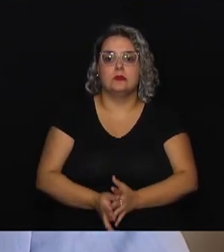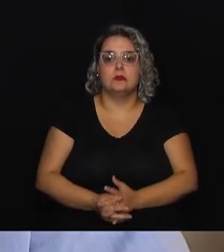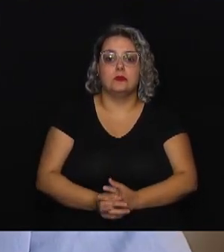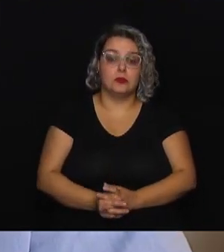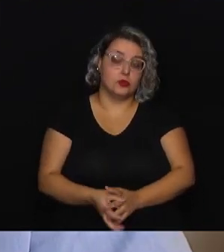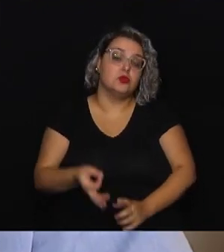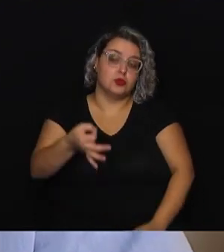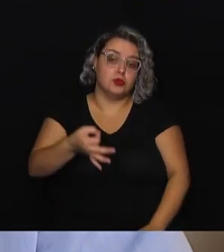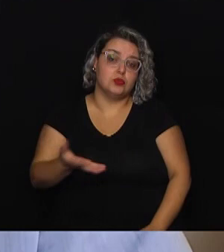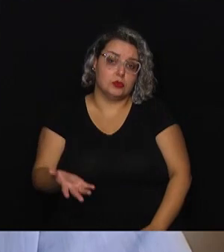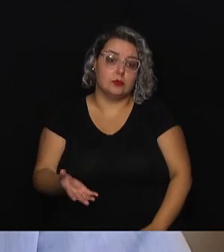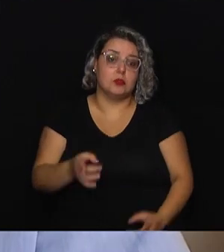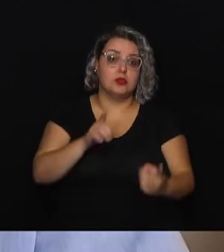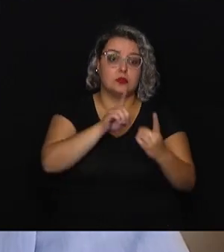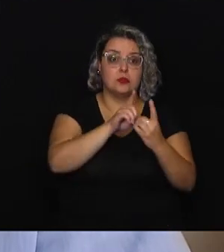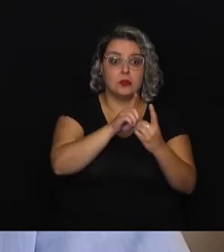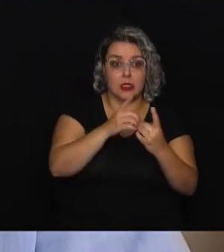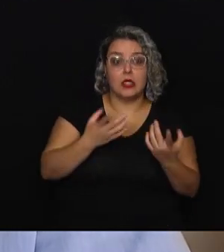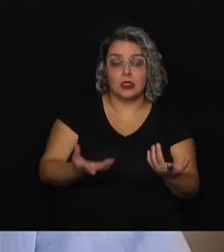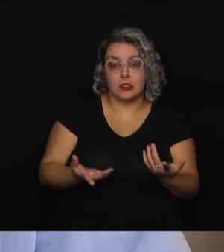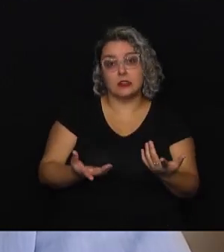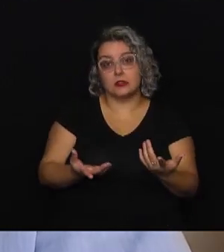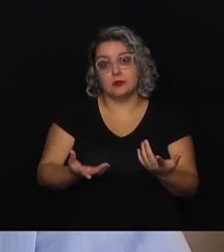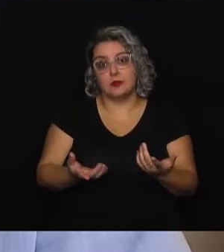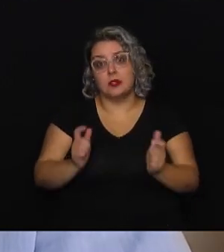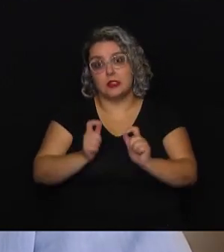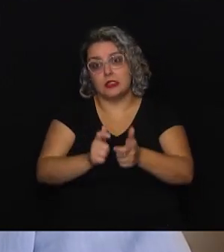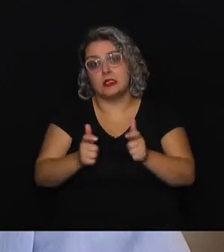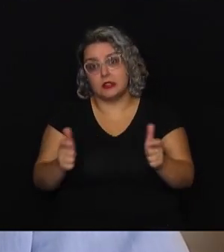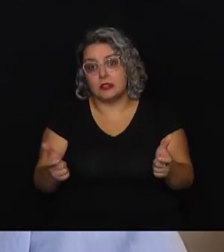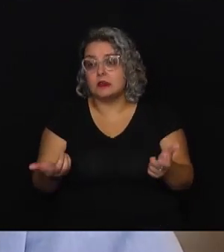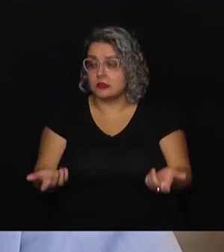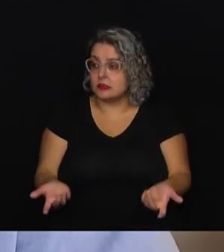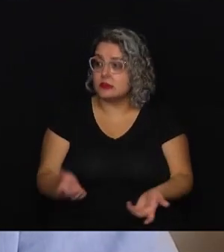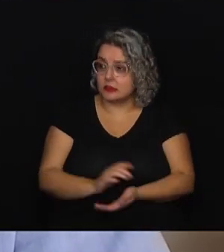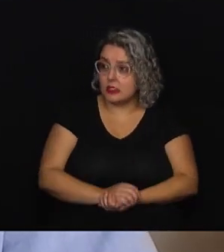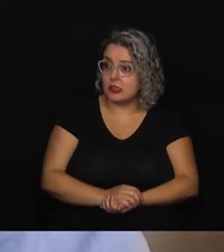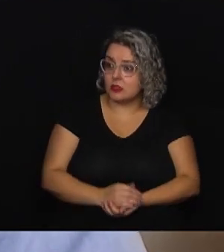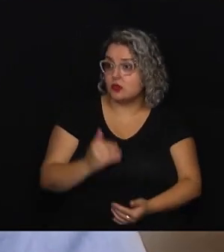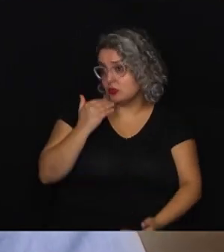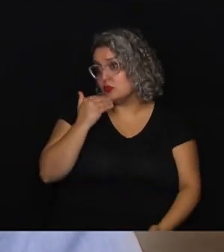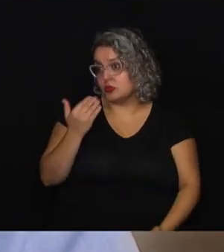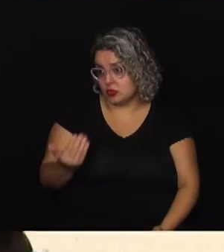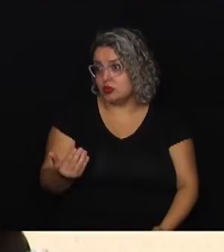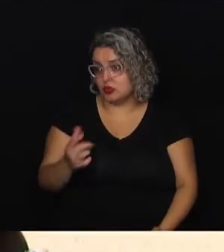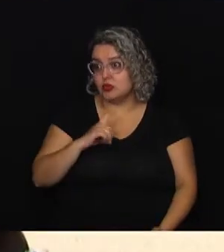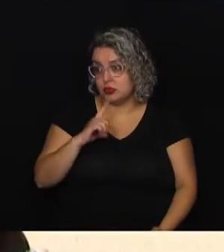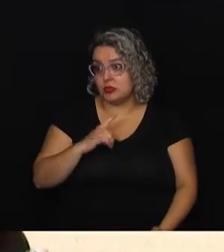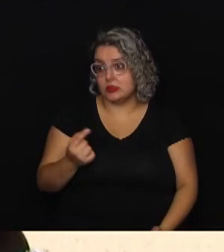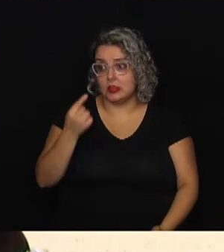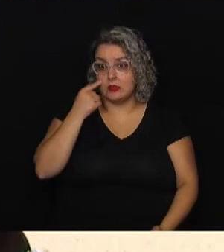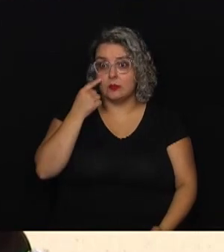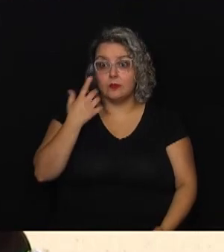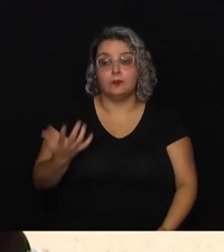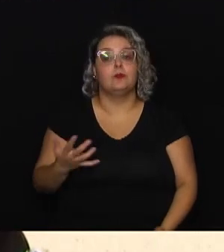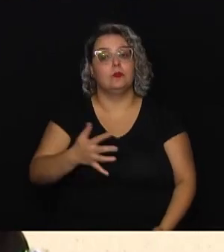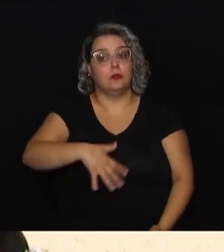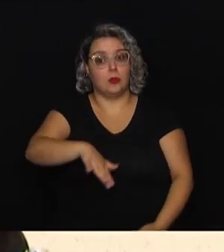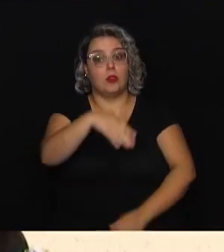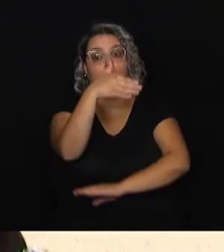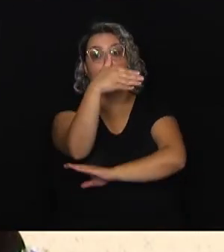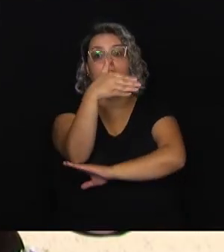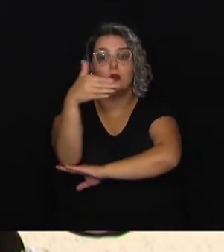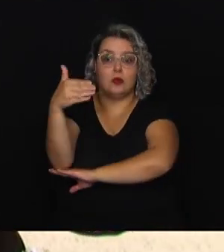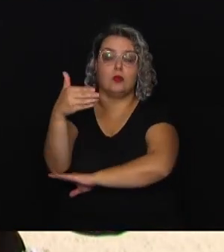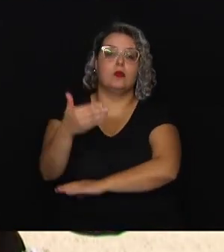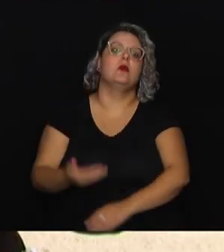justamente para atender esse crescimento da demanda que a gente tem observado. O setor de hotelaria vem